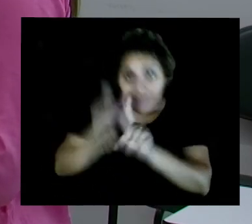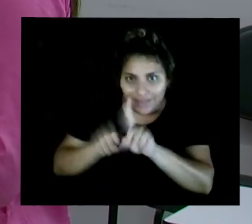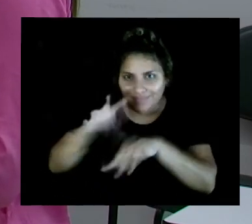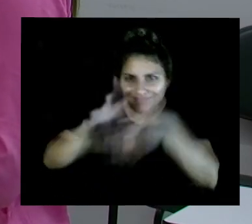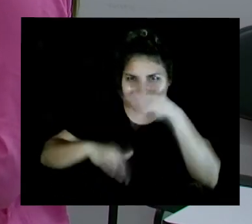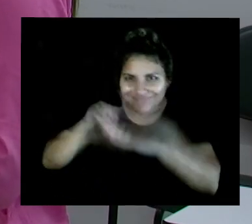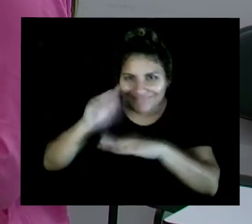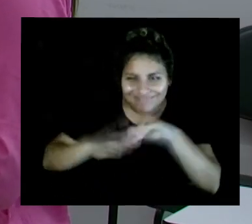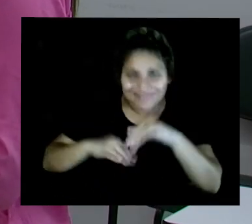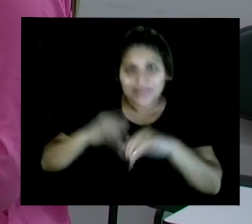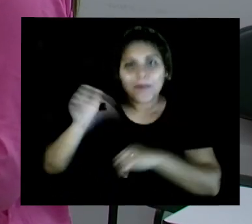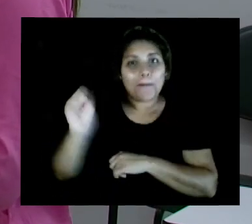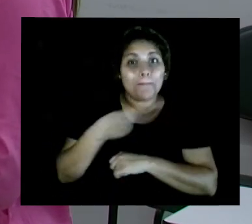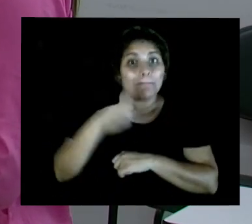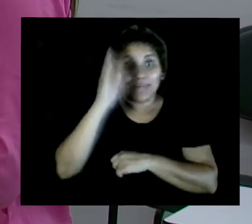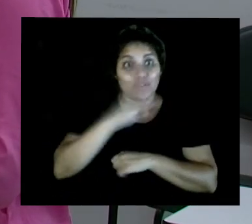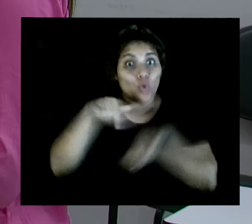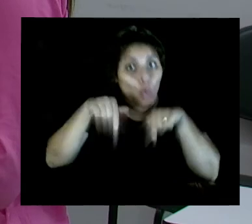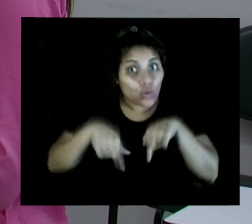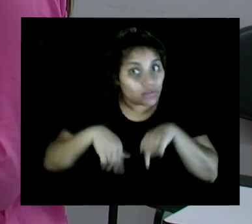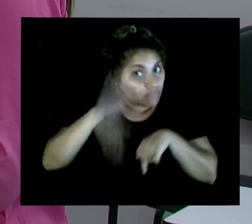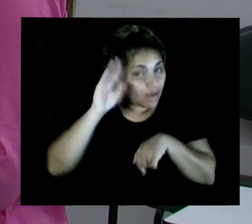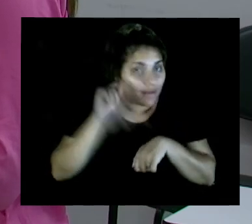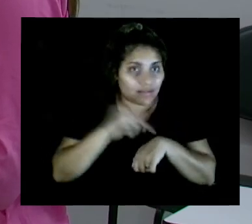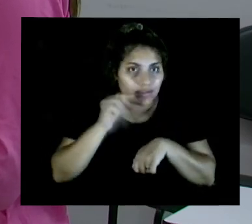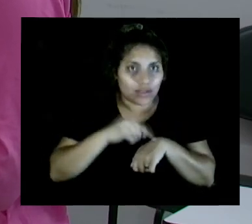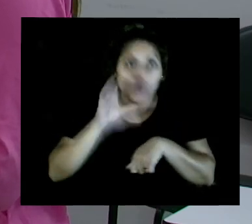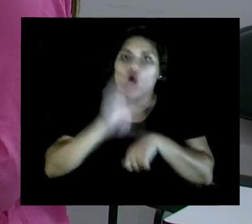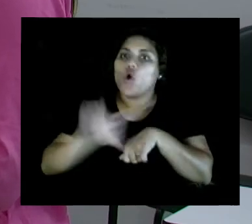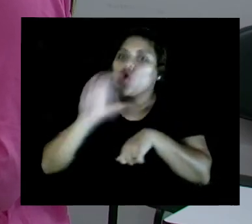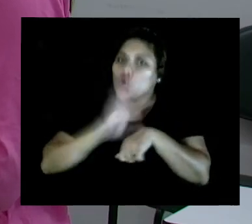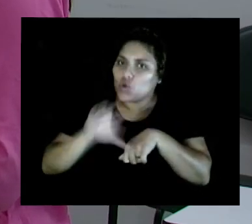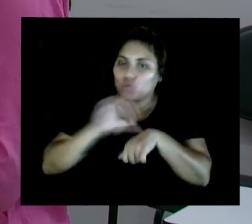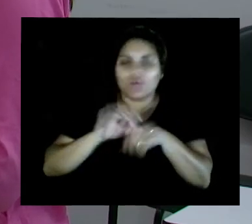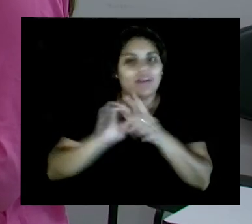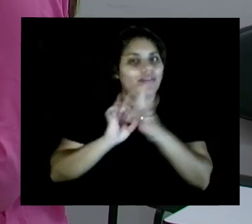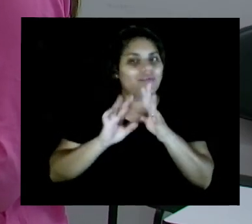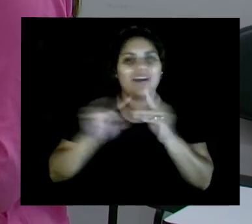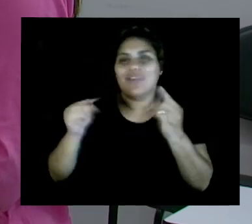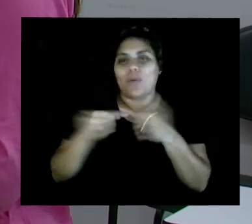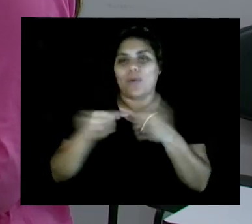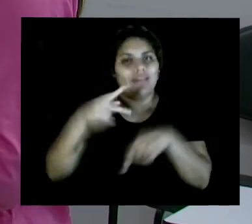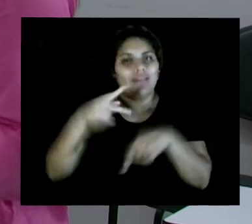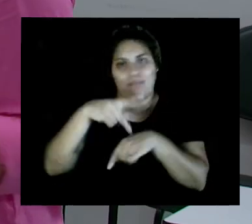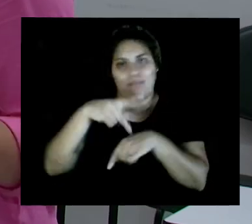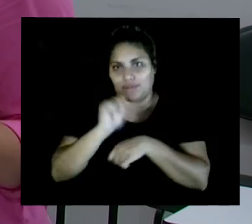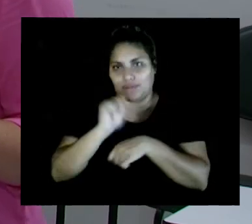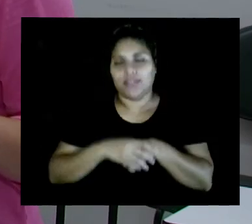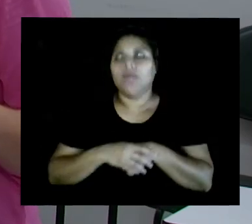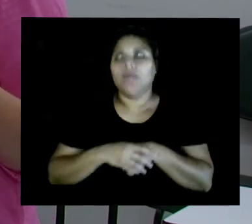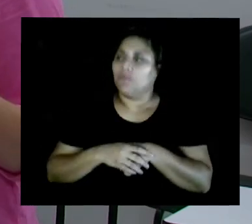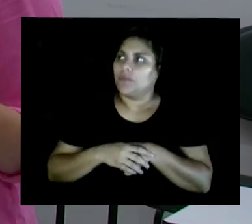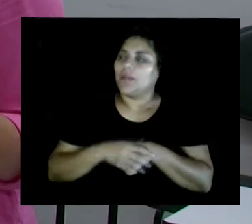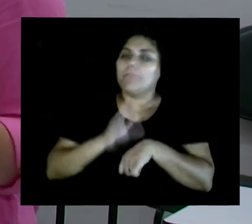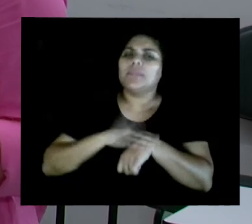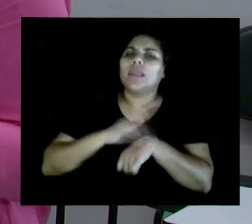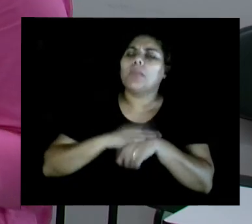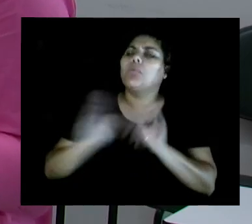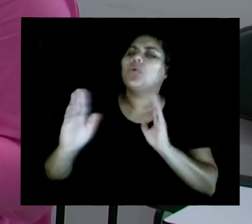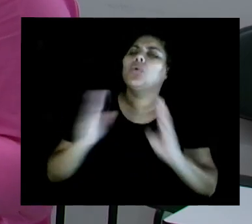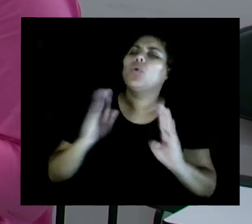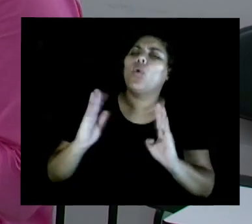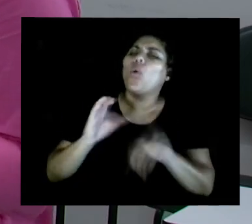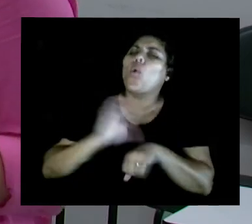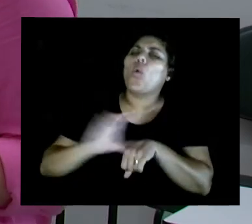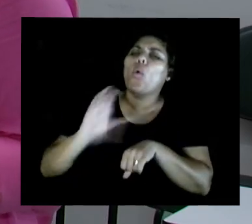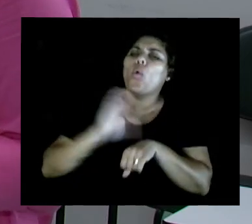mais cervejeiros no Brasil hoje, ele é um curso livre que não entra como uma pós-graduação. Legal. E quanto tempo? Qual é a média